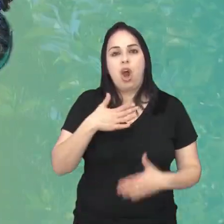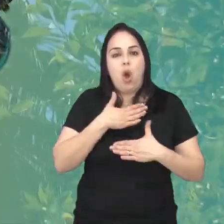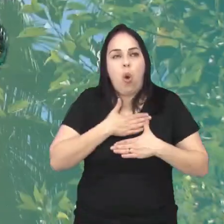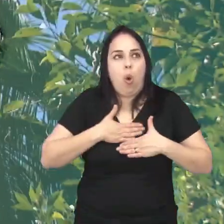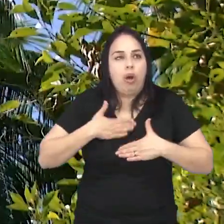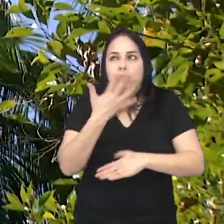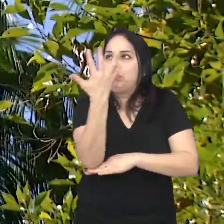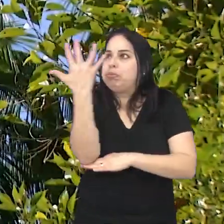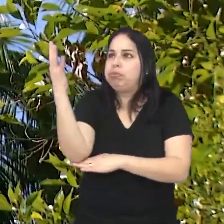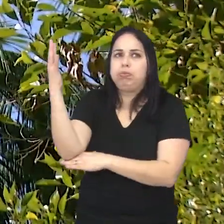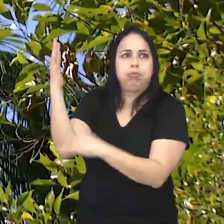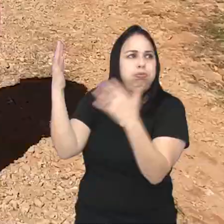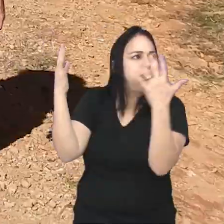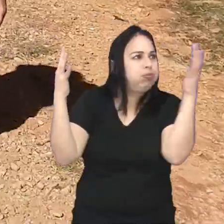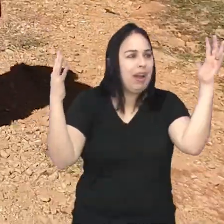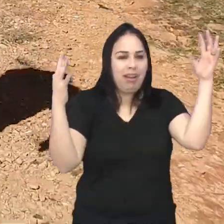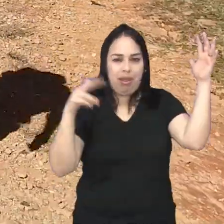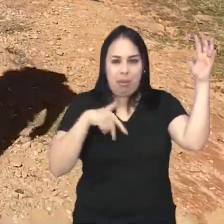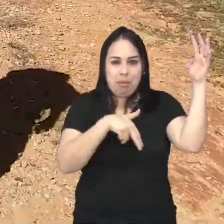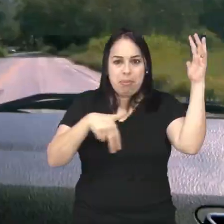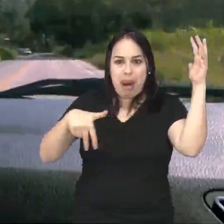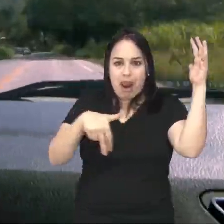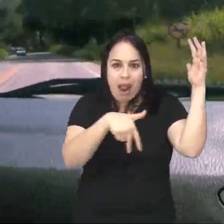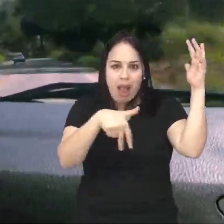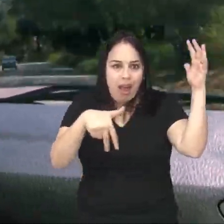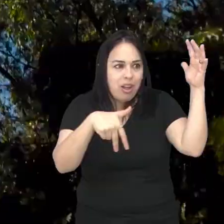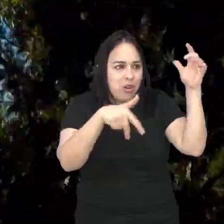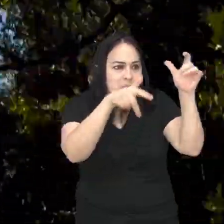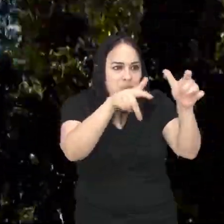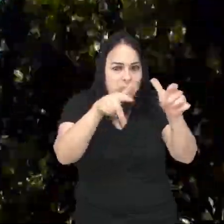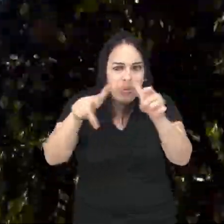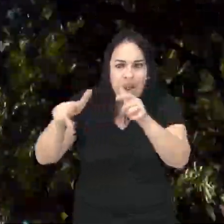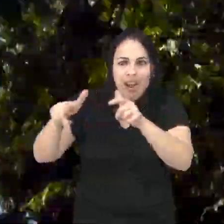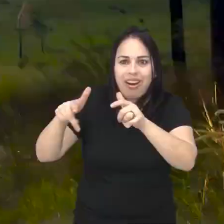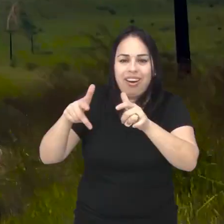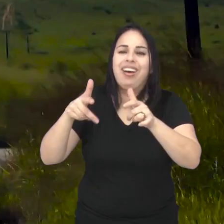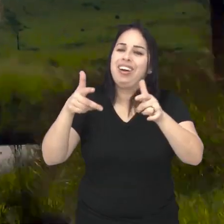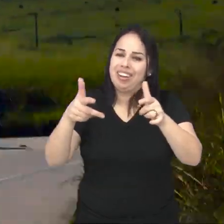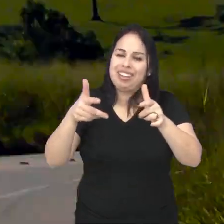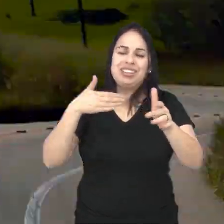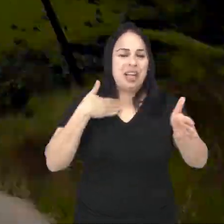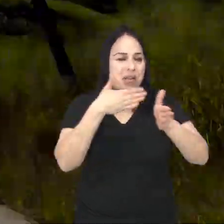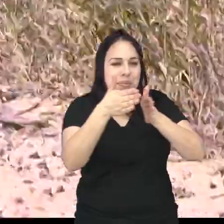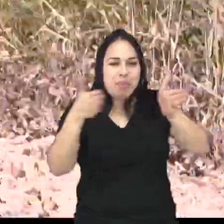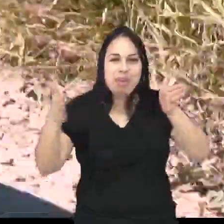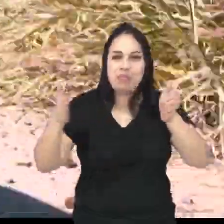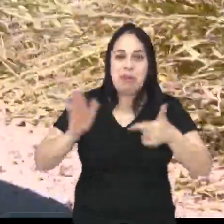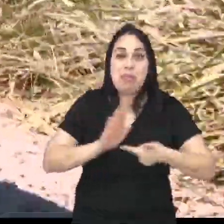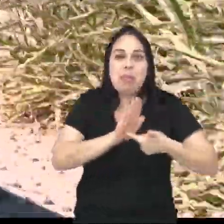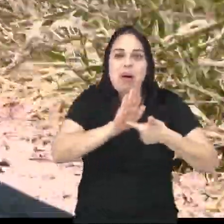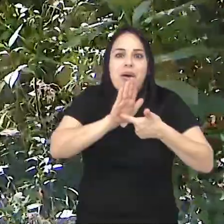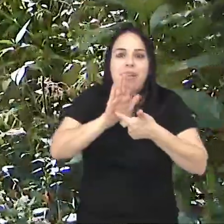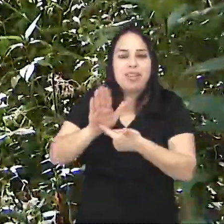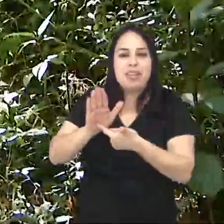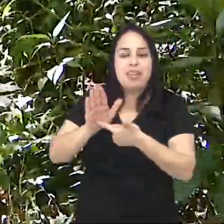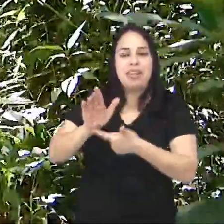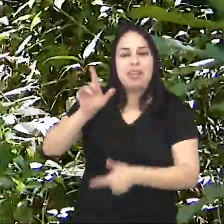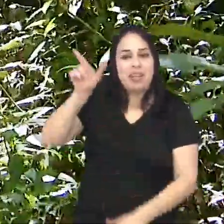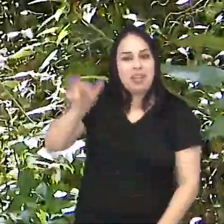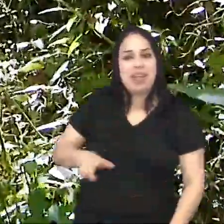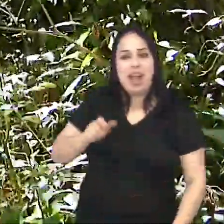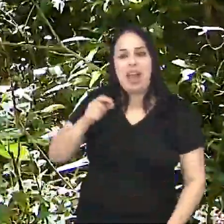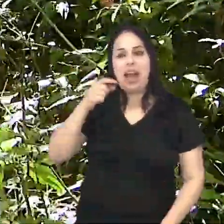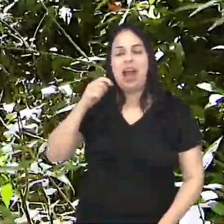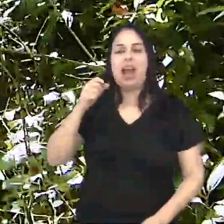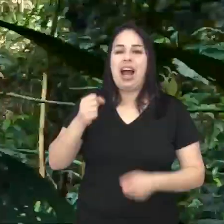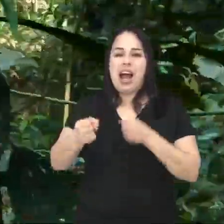Se você é apaixonado por natureza, atividades físicas e roteiros diferenciados, ou por Todos os Cantos é o seu programa. A atração